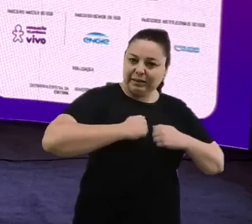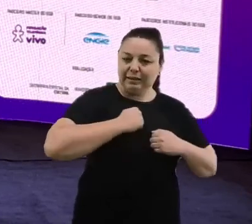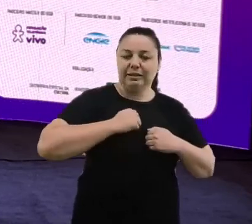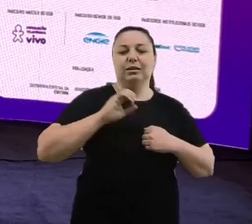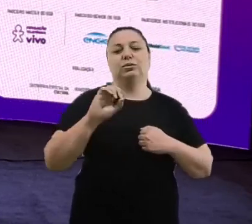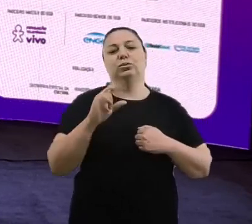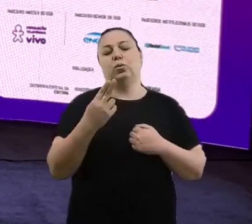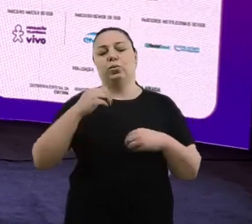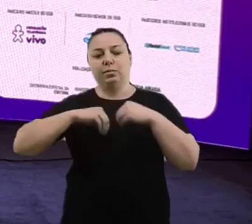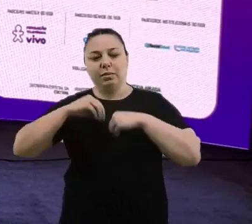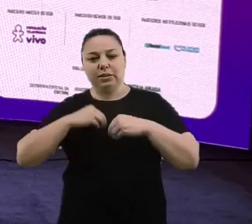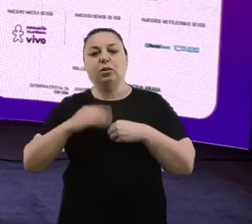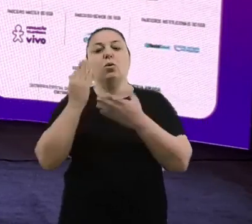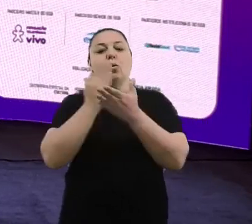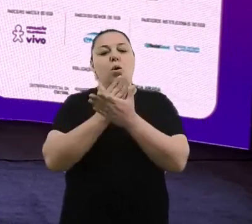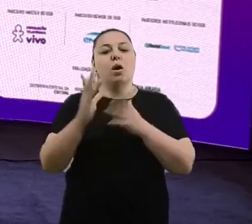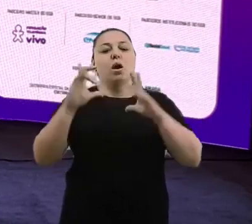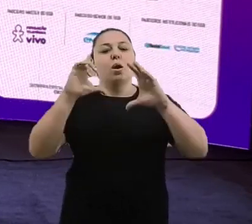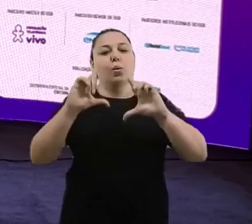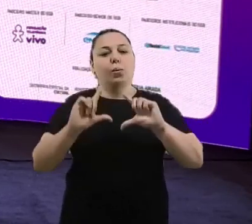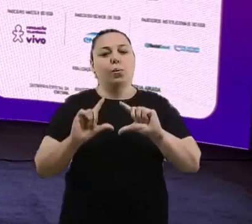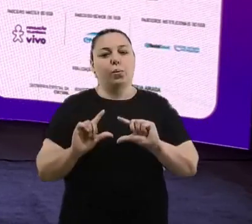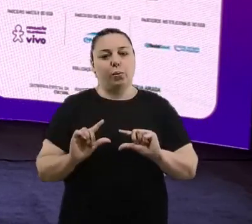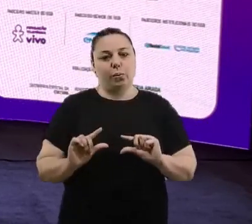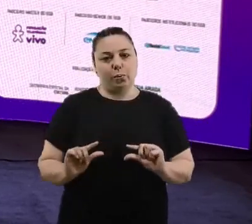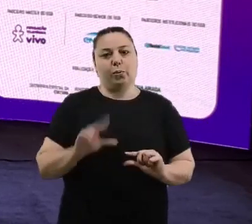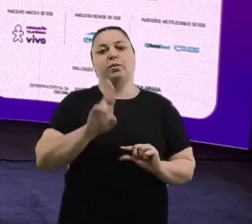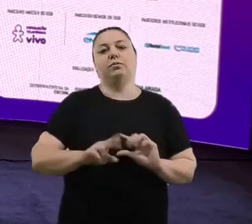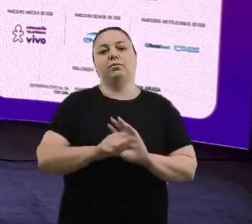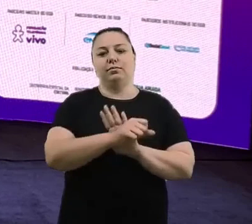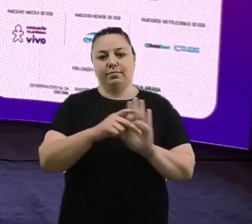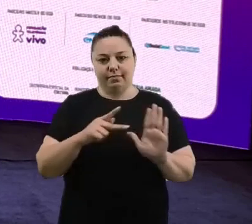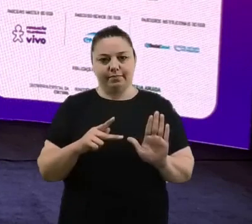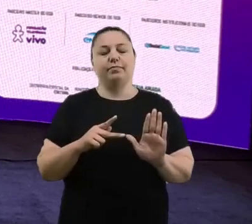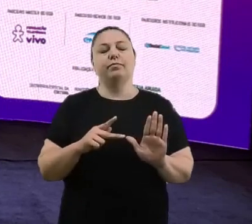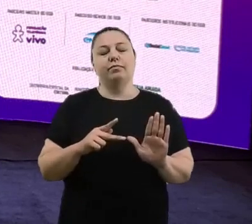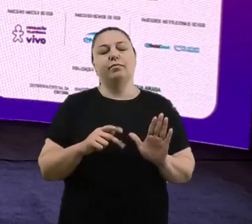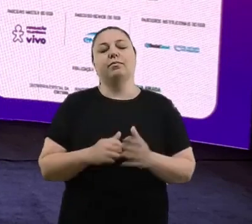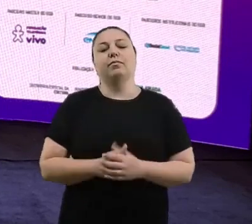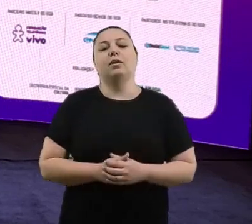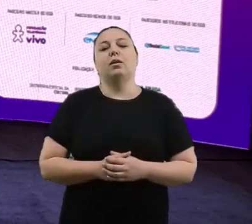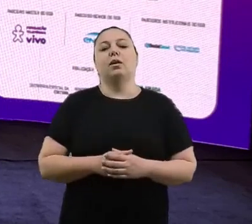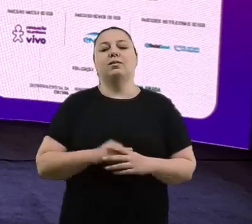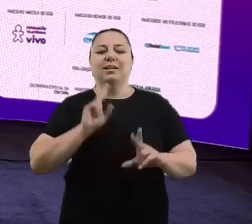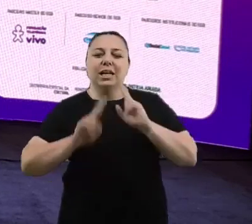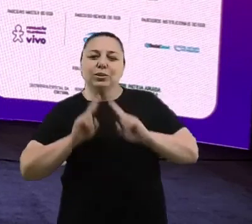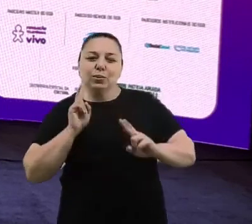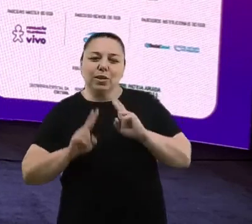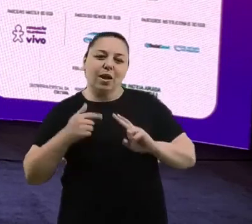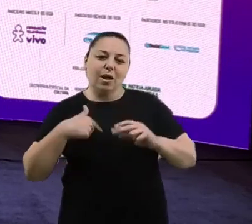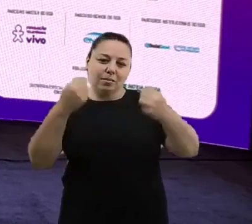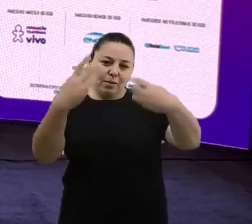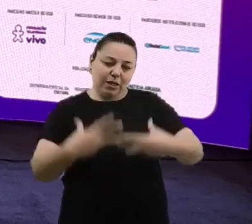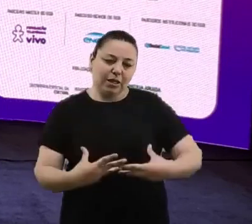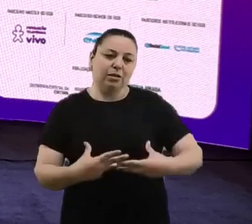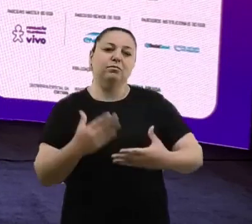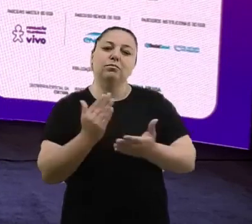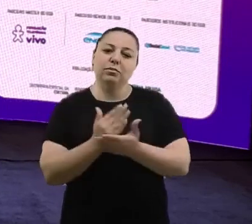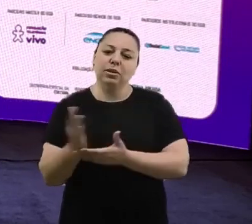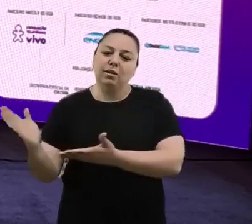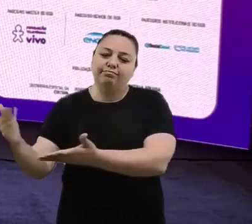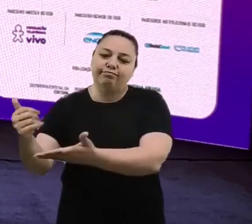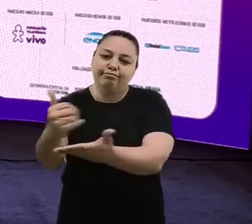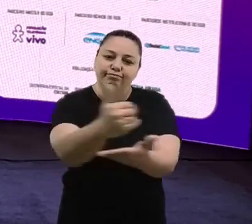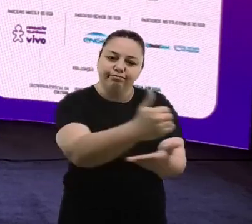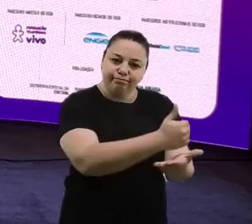depressão. Esses resultados eles estão sendo compilados, nós estamos aí num trabalho de publicação de artigos